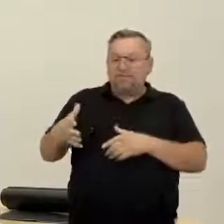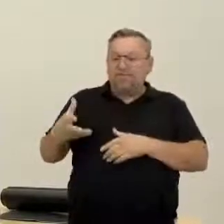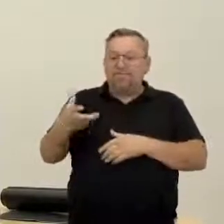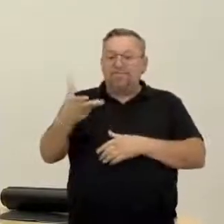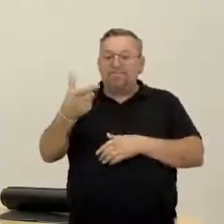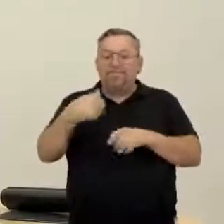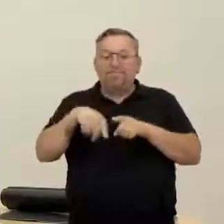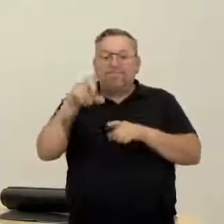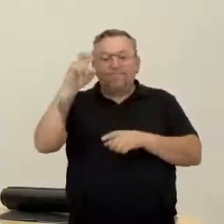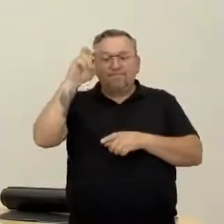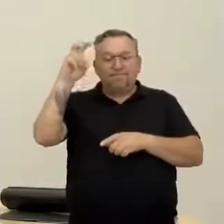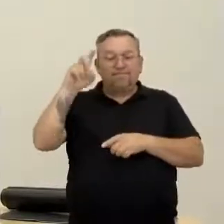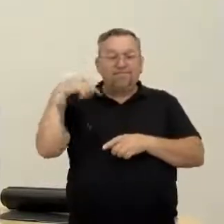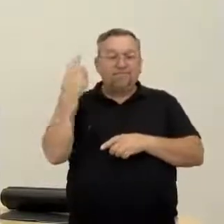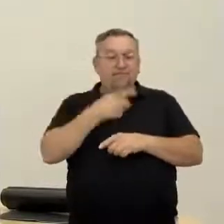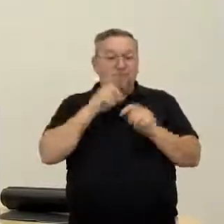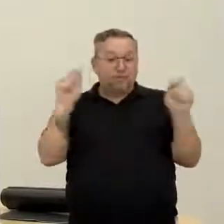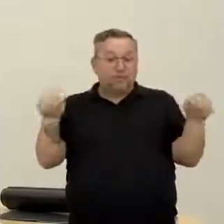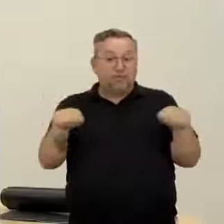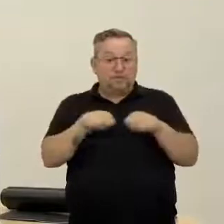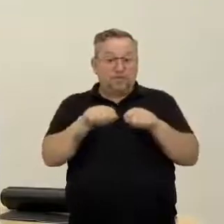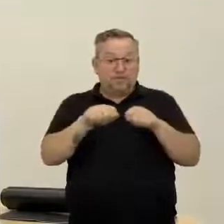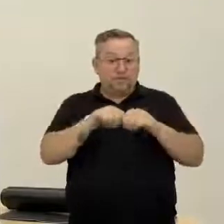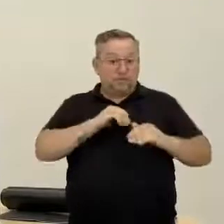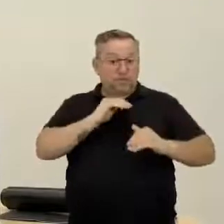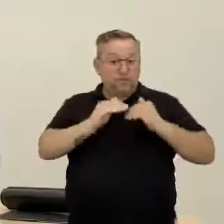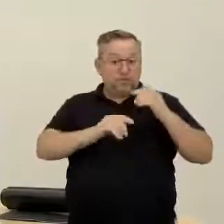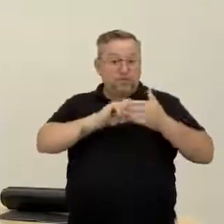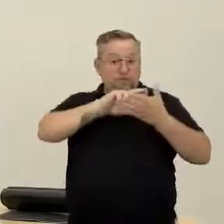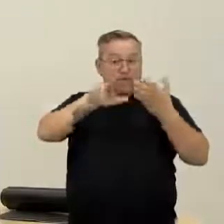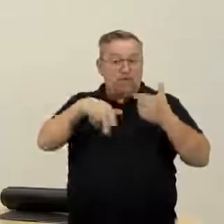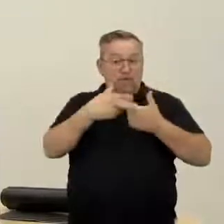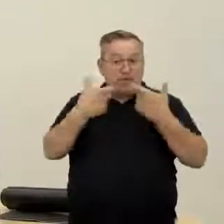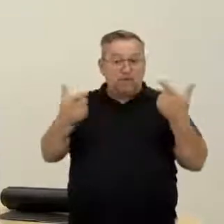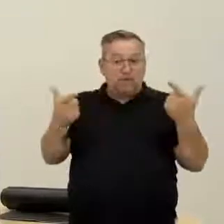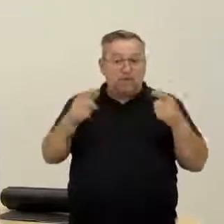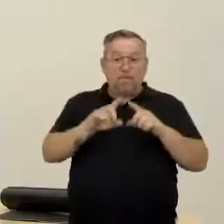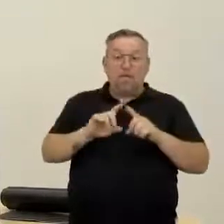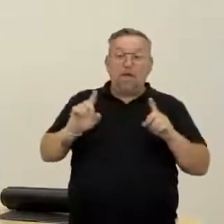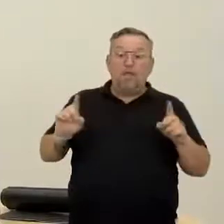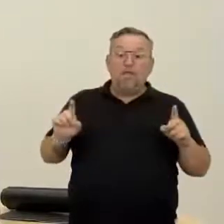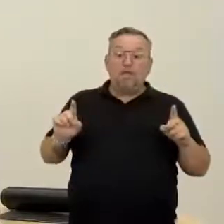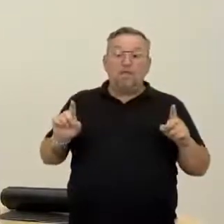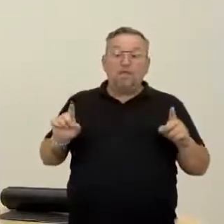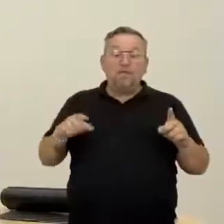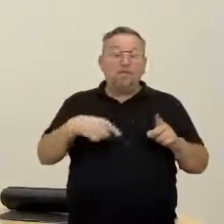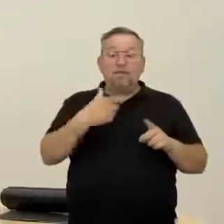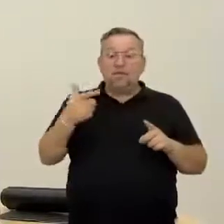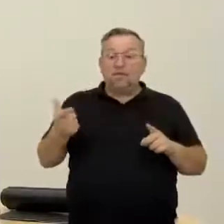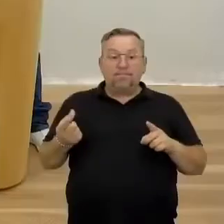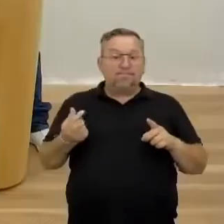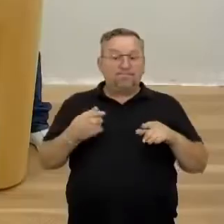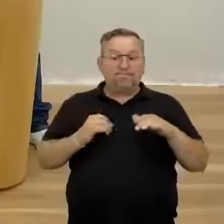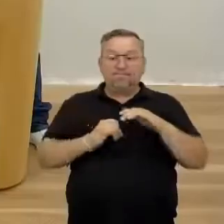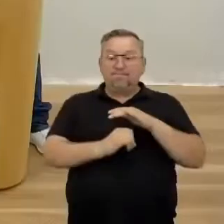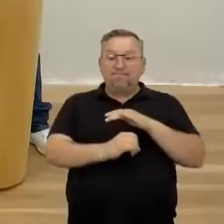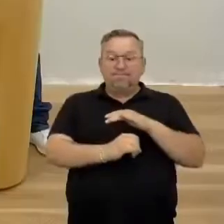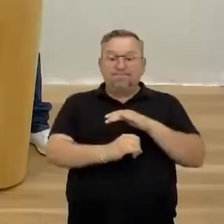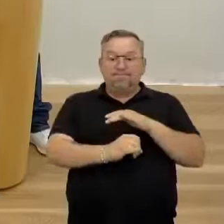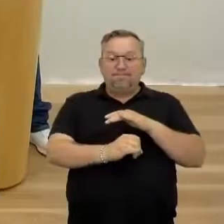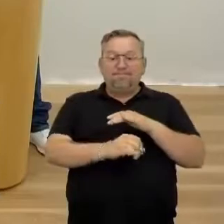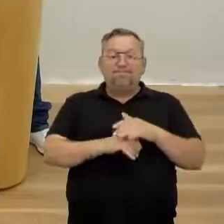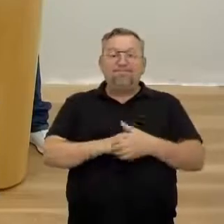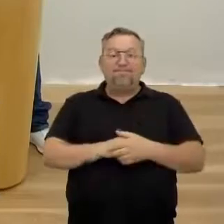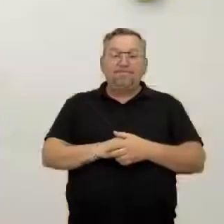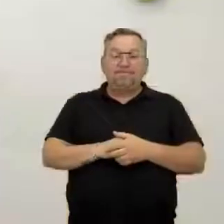pessoas inteligentes que a gente poderia estar desenvolvendo várias coisas. Porém, a gente não tem subsídio. Então, quem sabe,